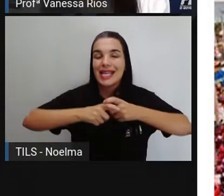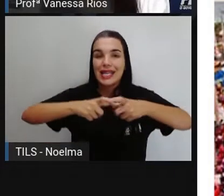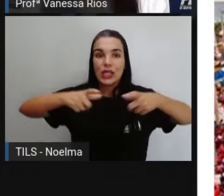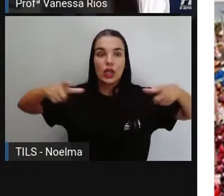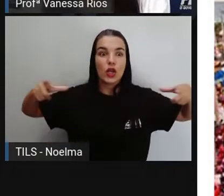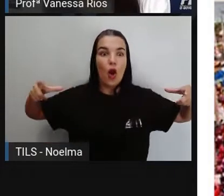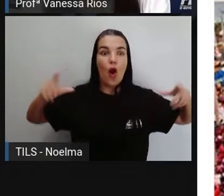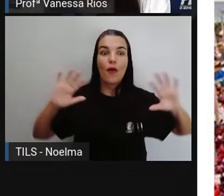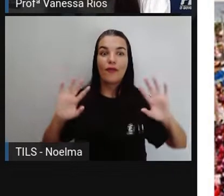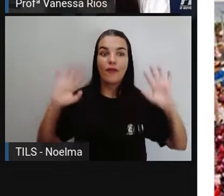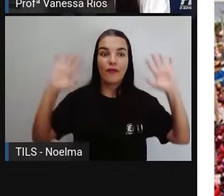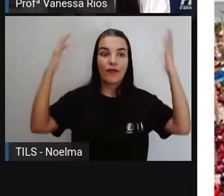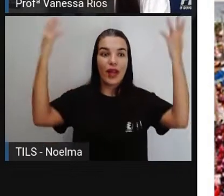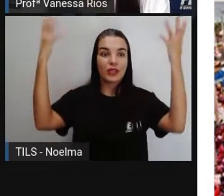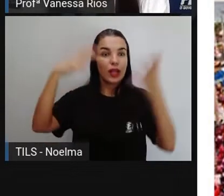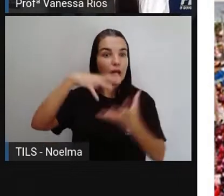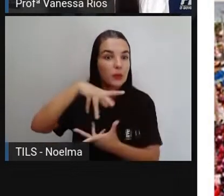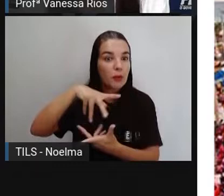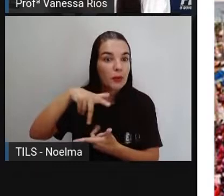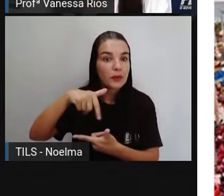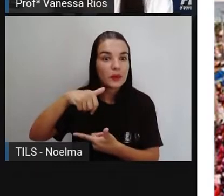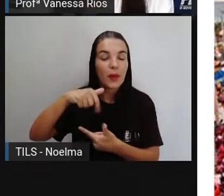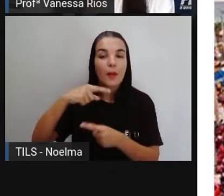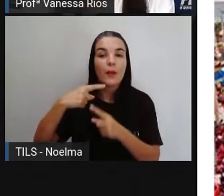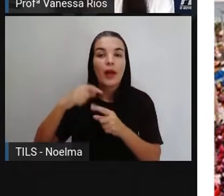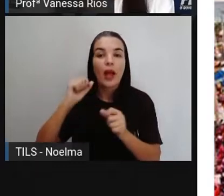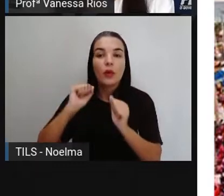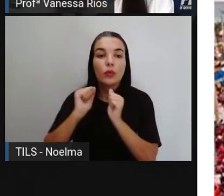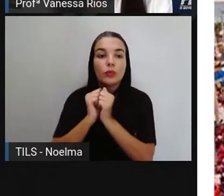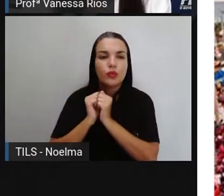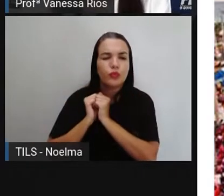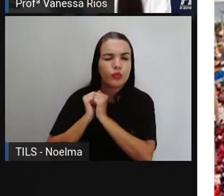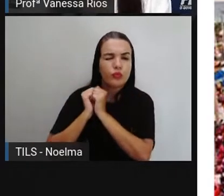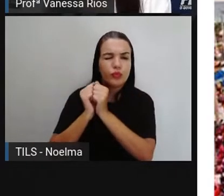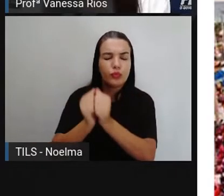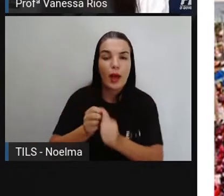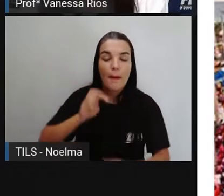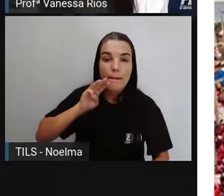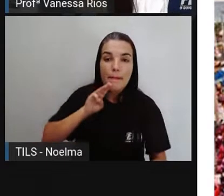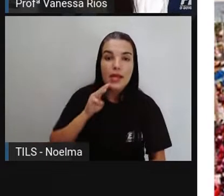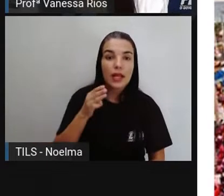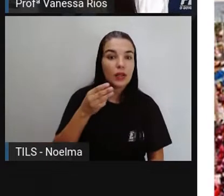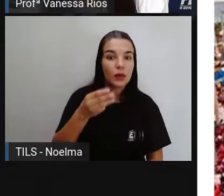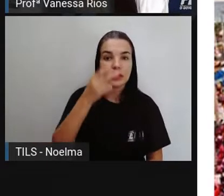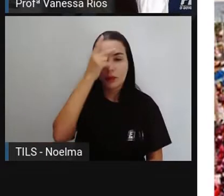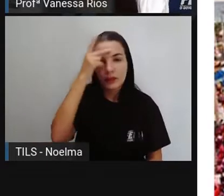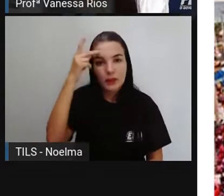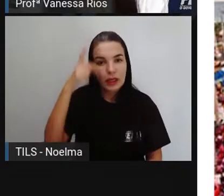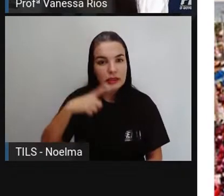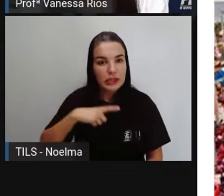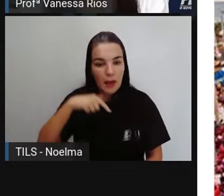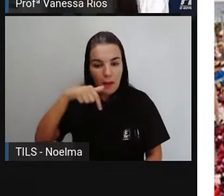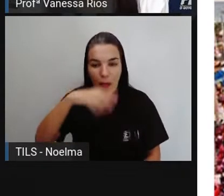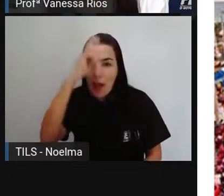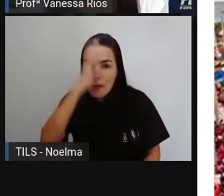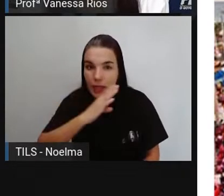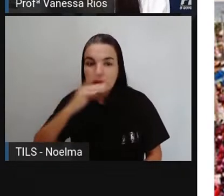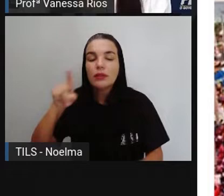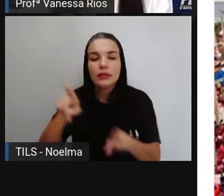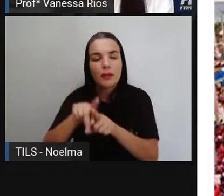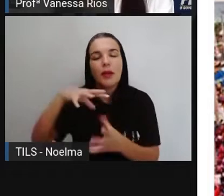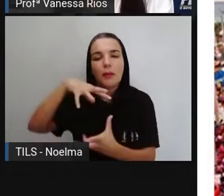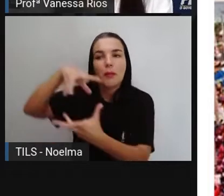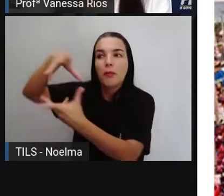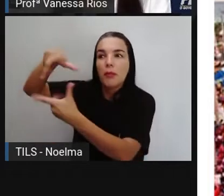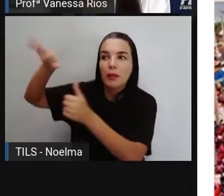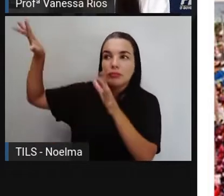aí milhões de pessoas, não só do Brasil, mas também do mundo inteiro. É uma atividade